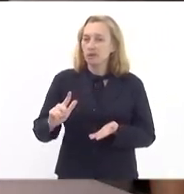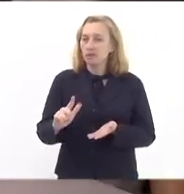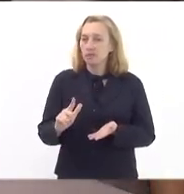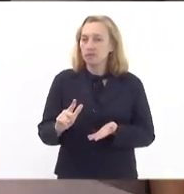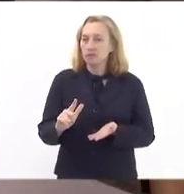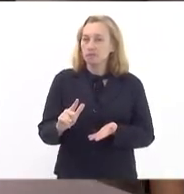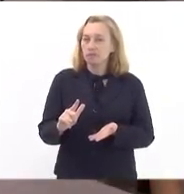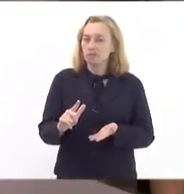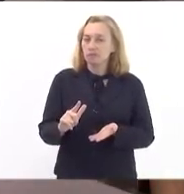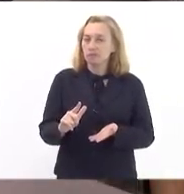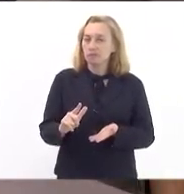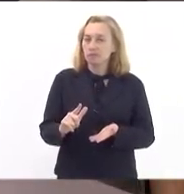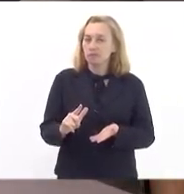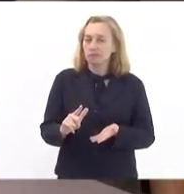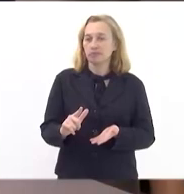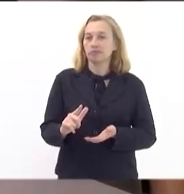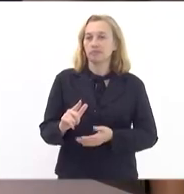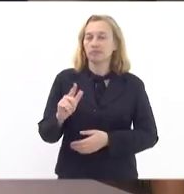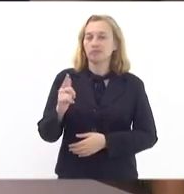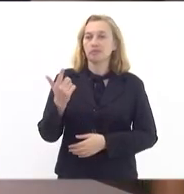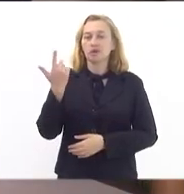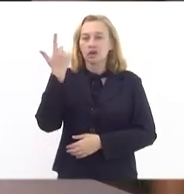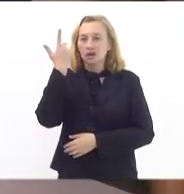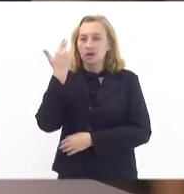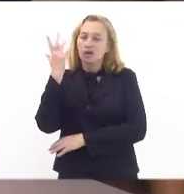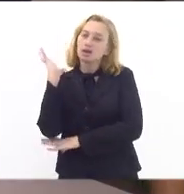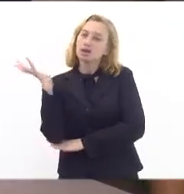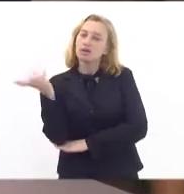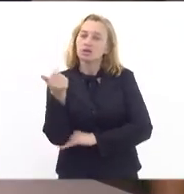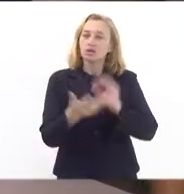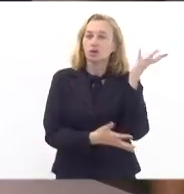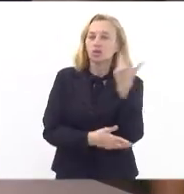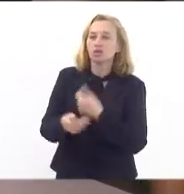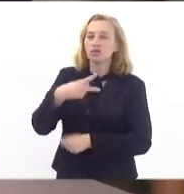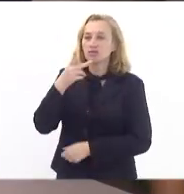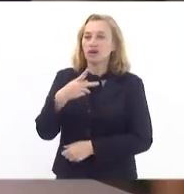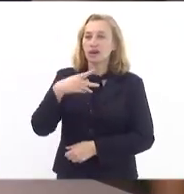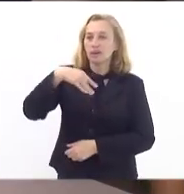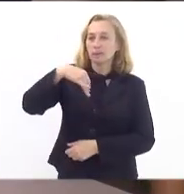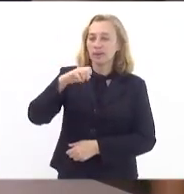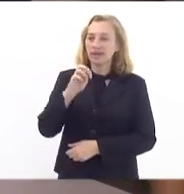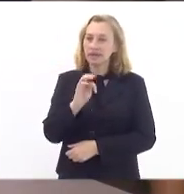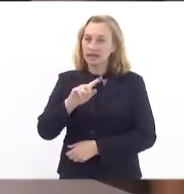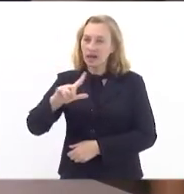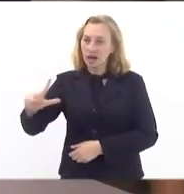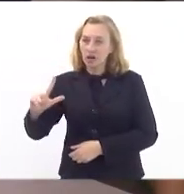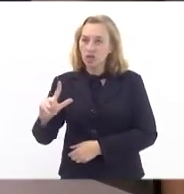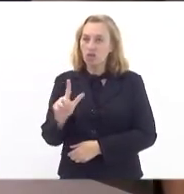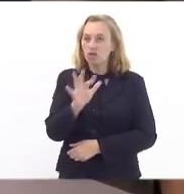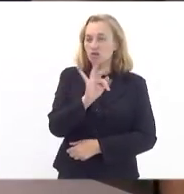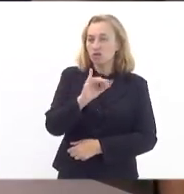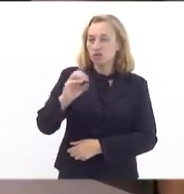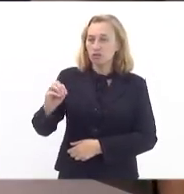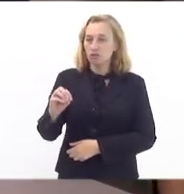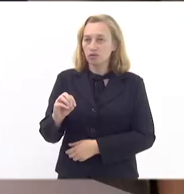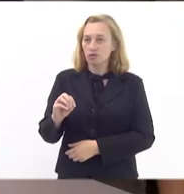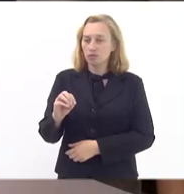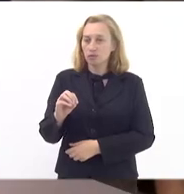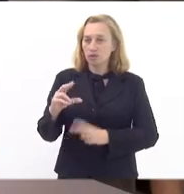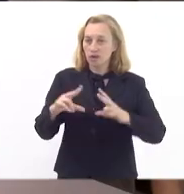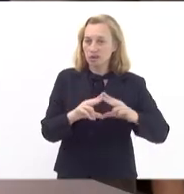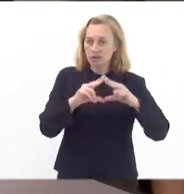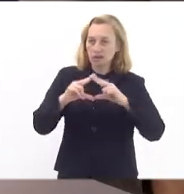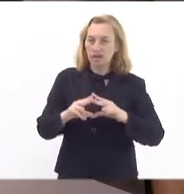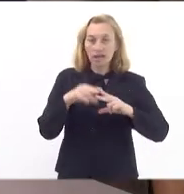então quando a gente fala aqui de fios metálicos e metais o metal reciclado é absolutamente necessário para a